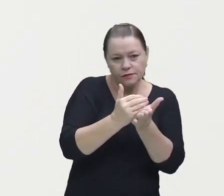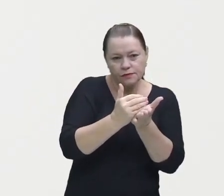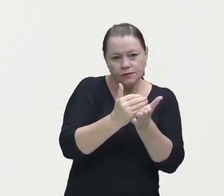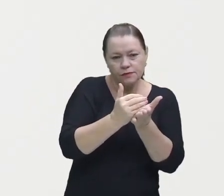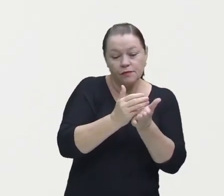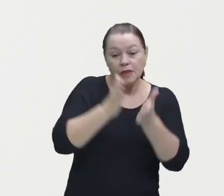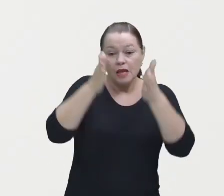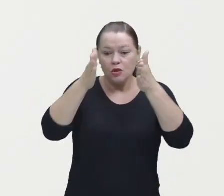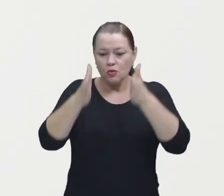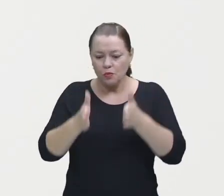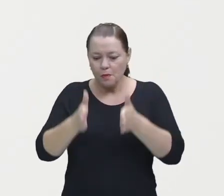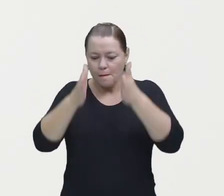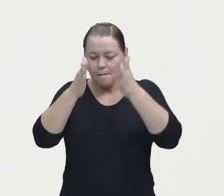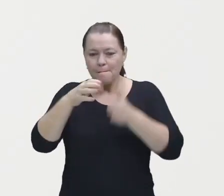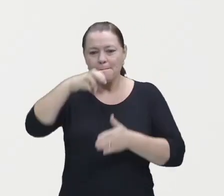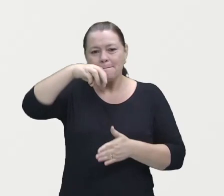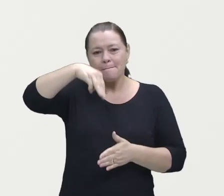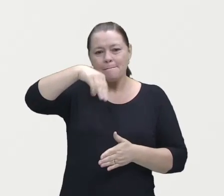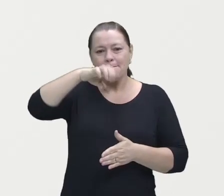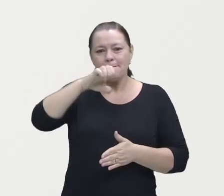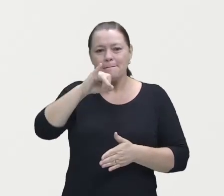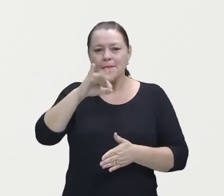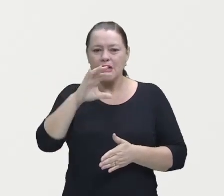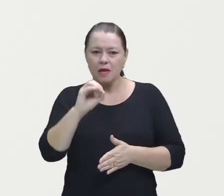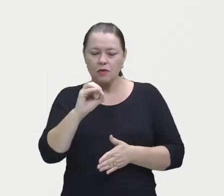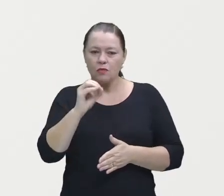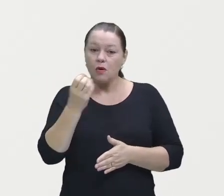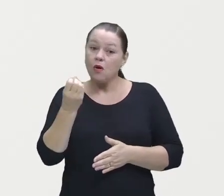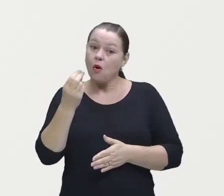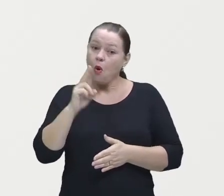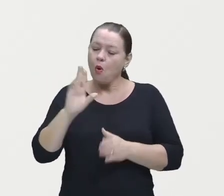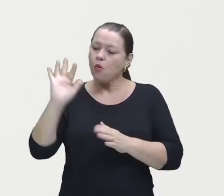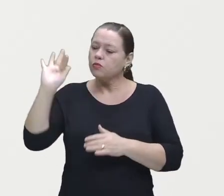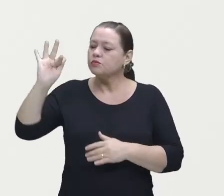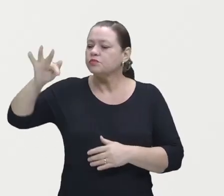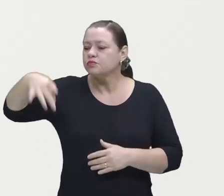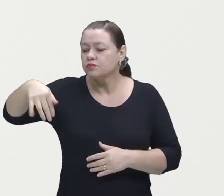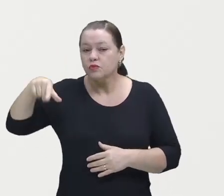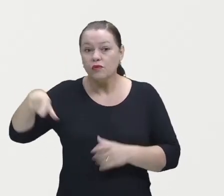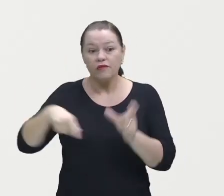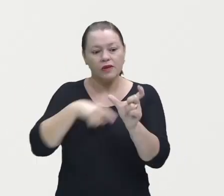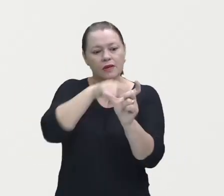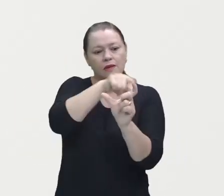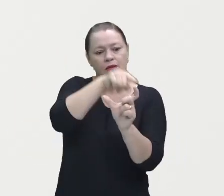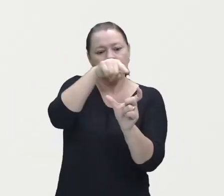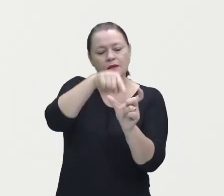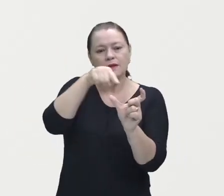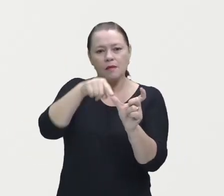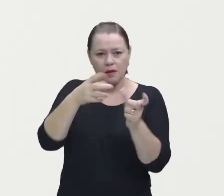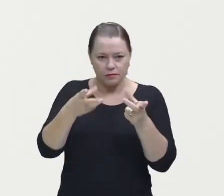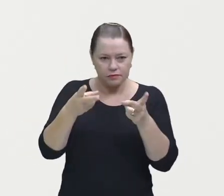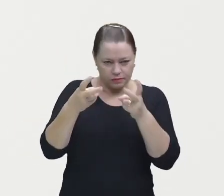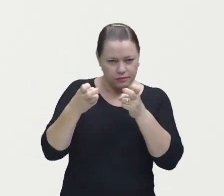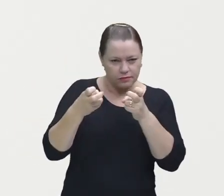no meio ou no fim. Vamos observar isso?